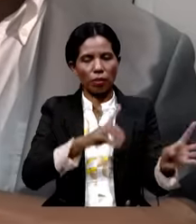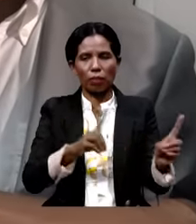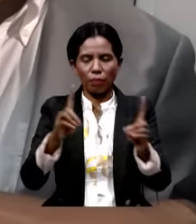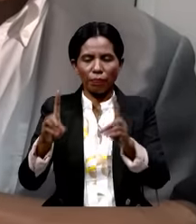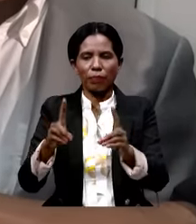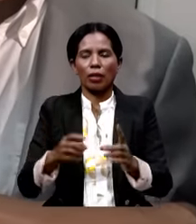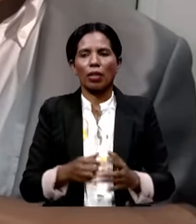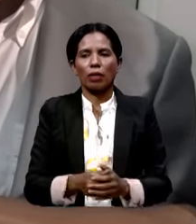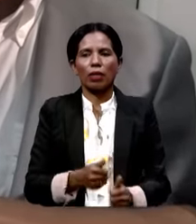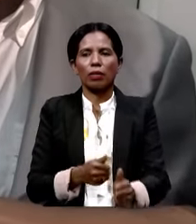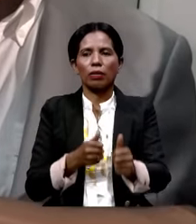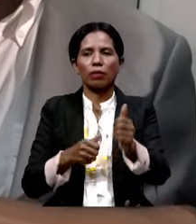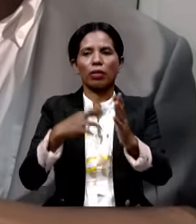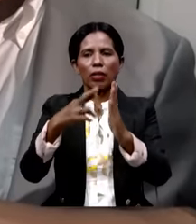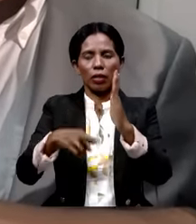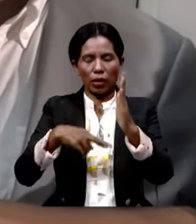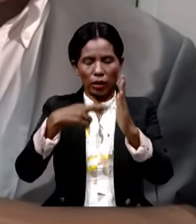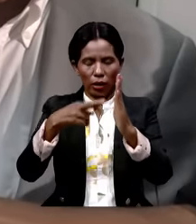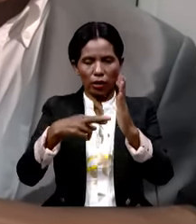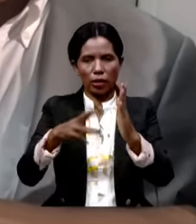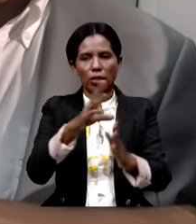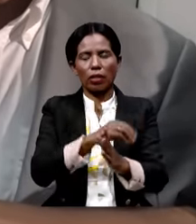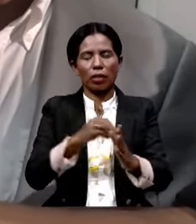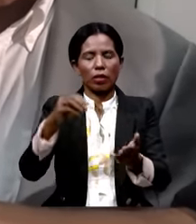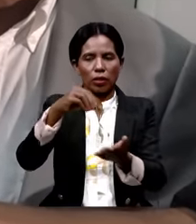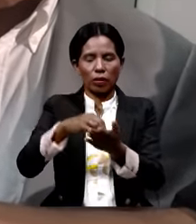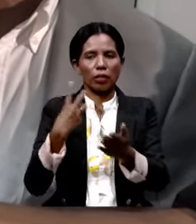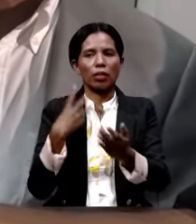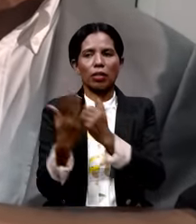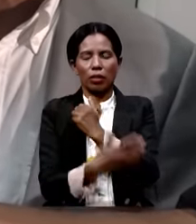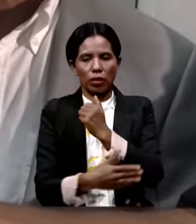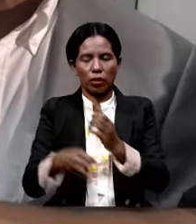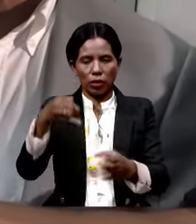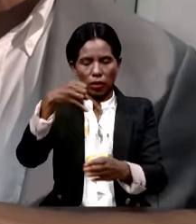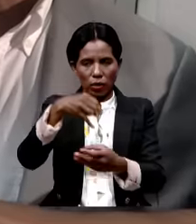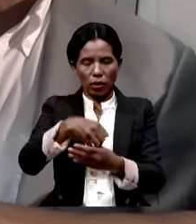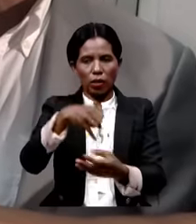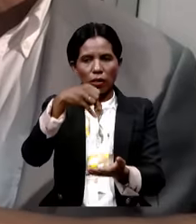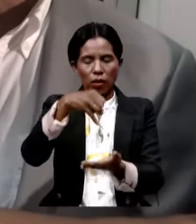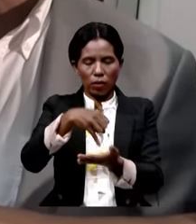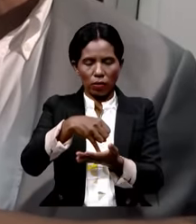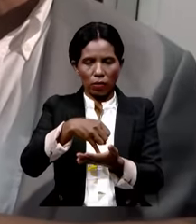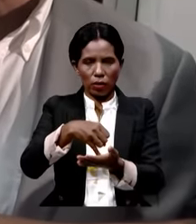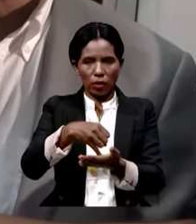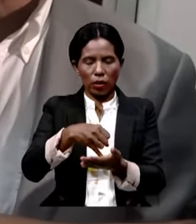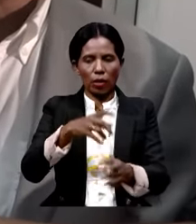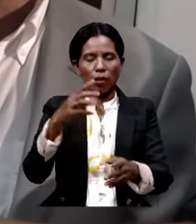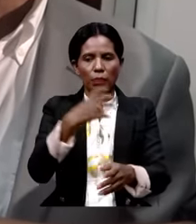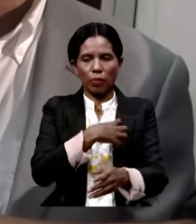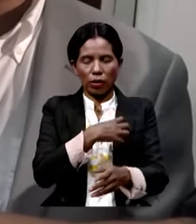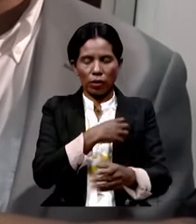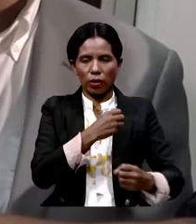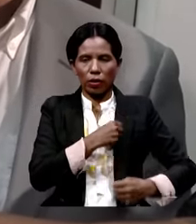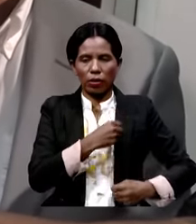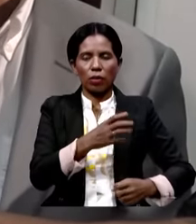de baseia para regras, normas, né, que vigora e terá inclui envolvimento polícia militar, ou